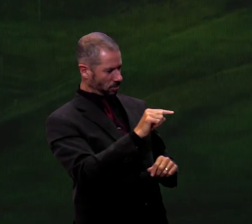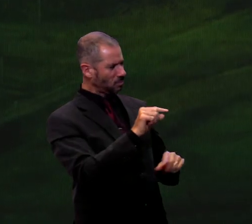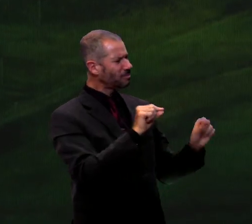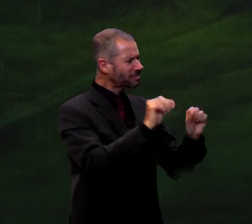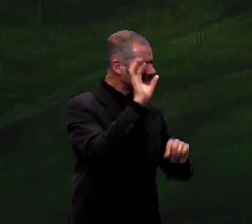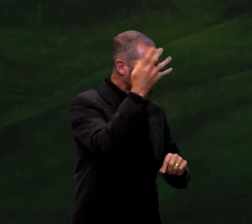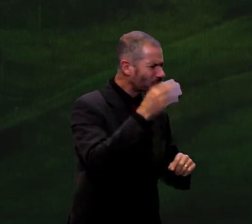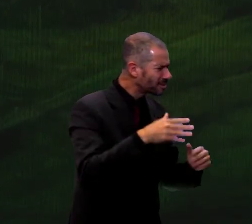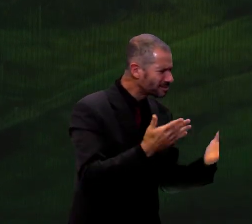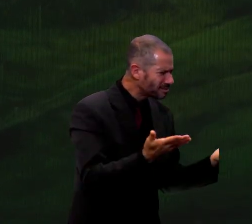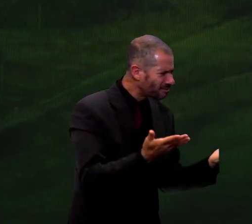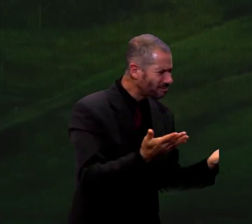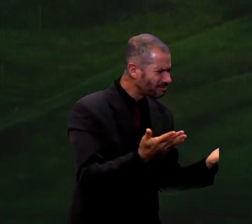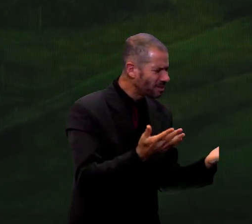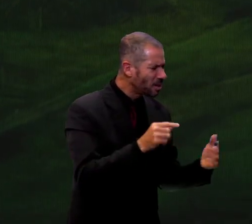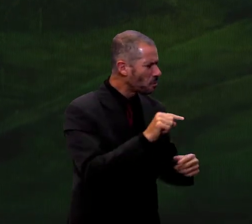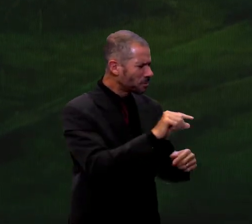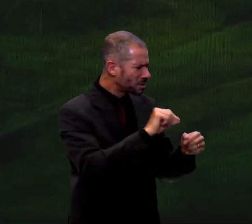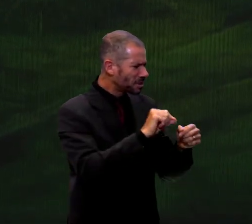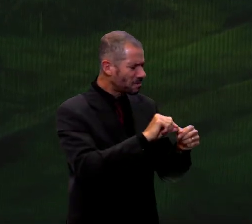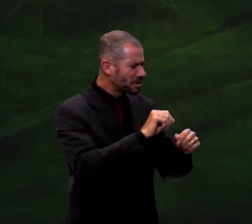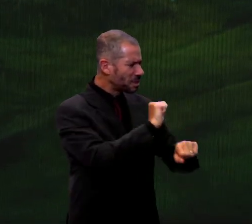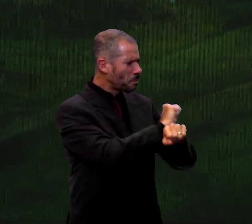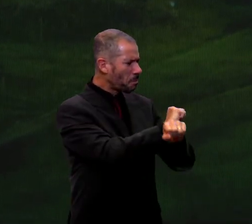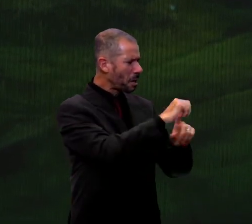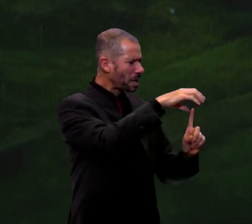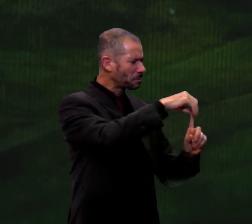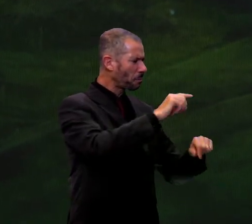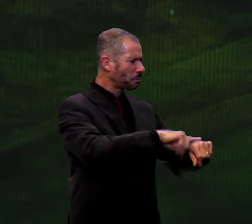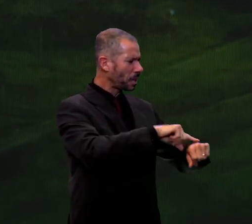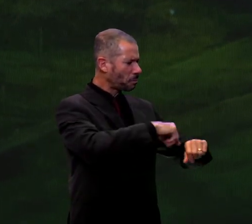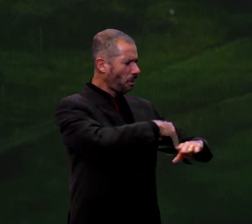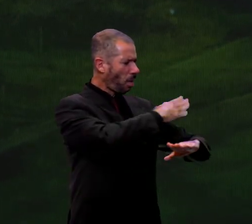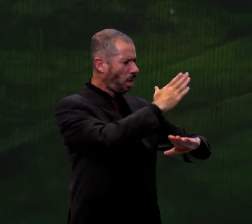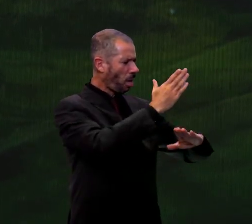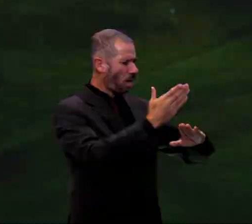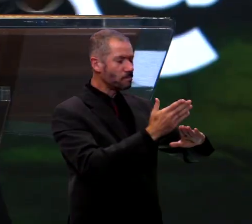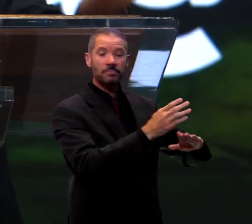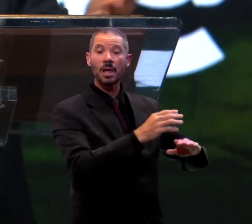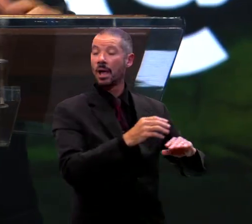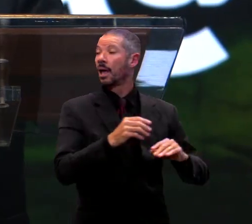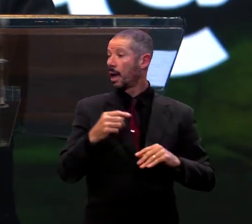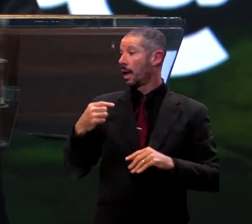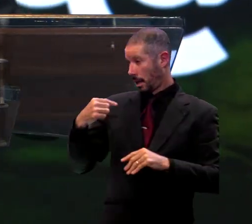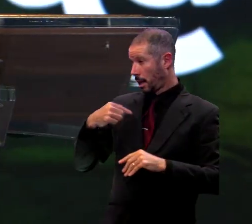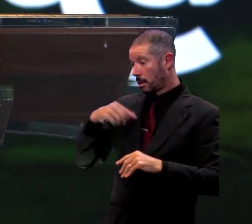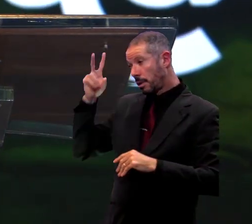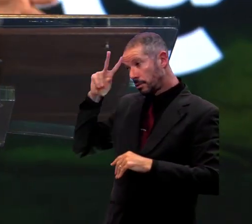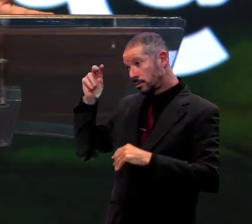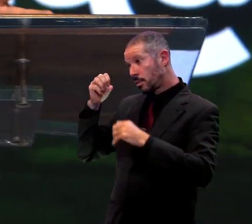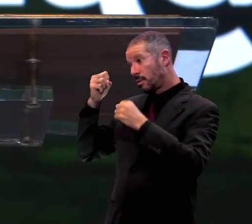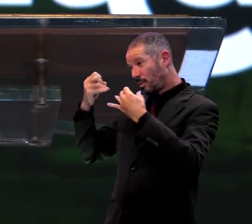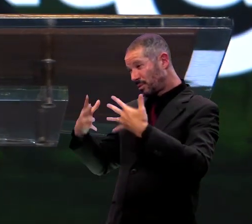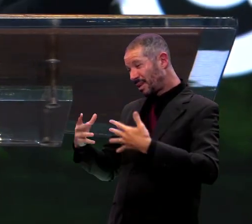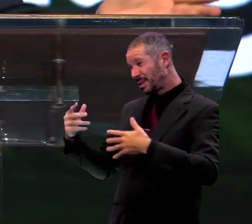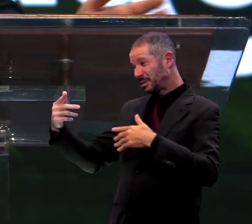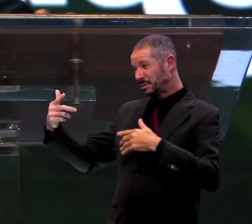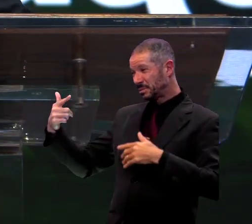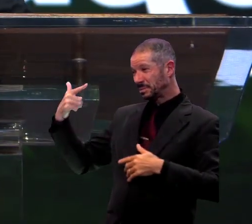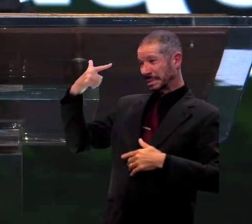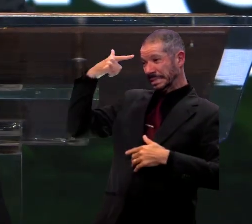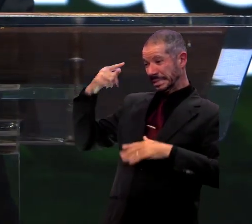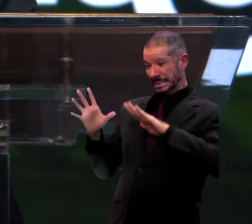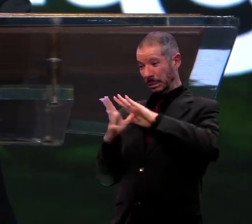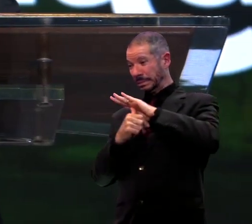está acontecendo? O que você está fazendo aí parado tanto tempo? Eu falei, olha, contei a minha história, fui assaltado, não tem dinheiro